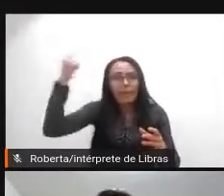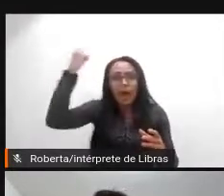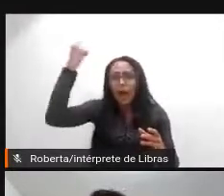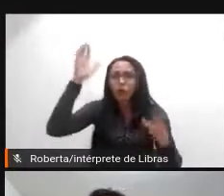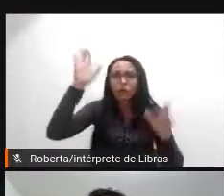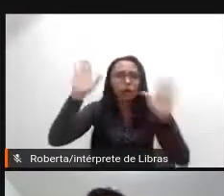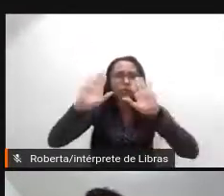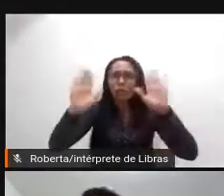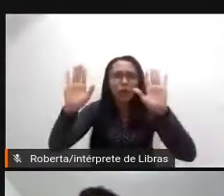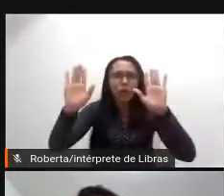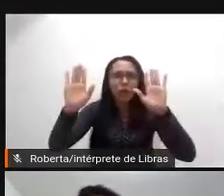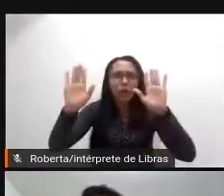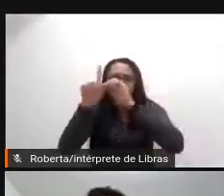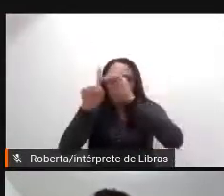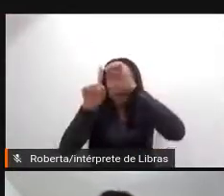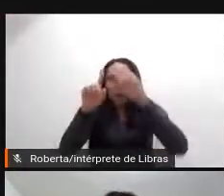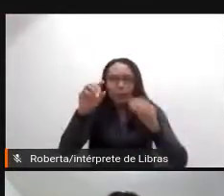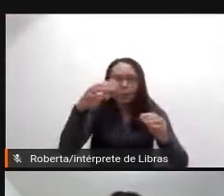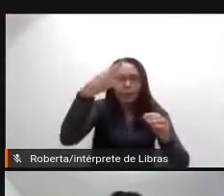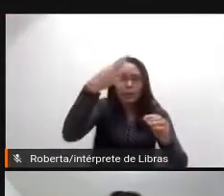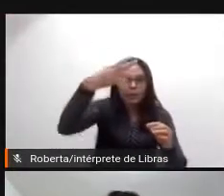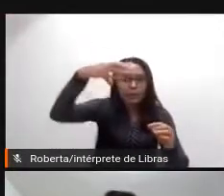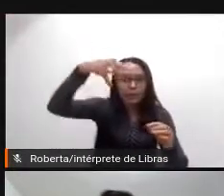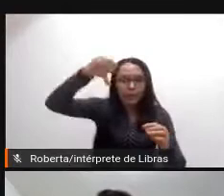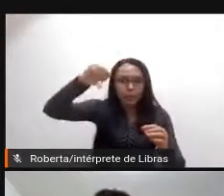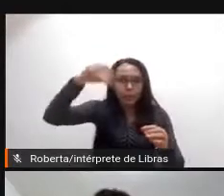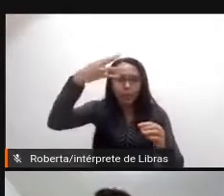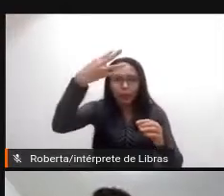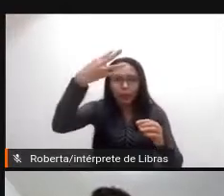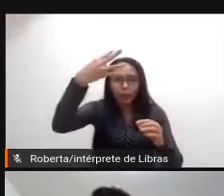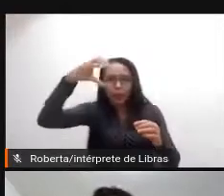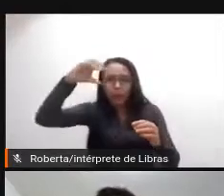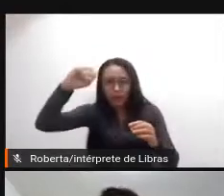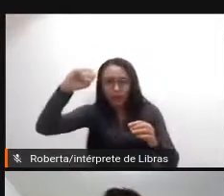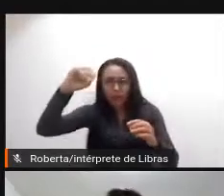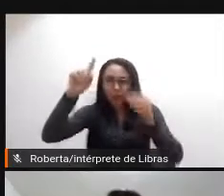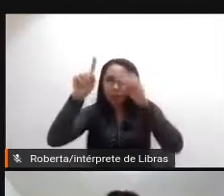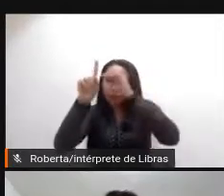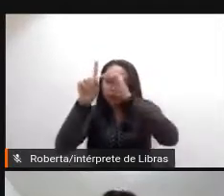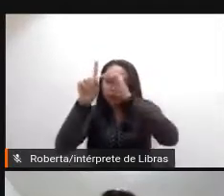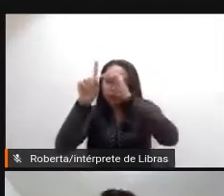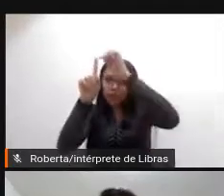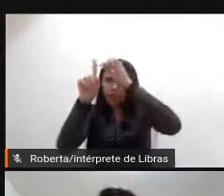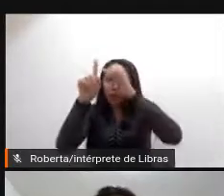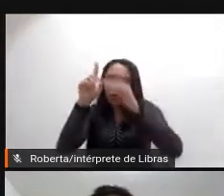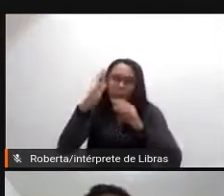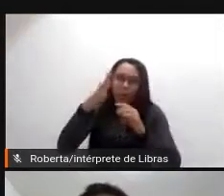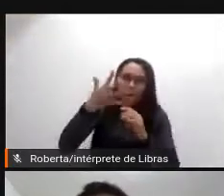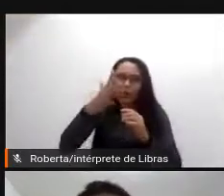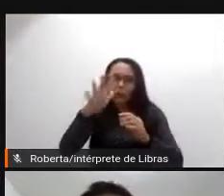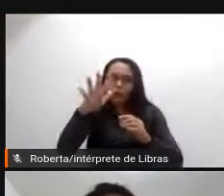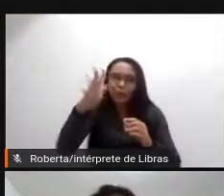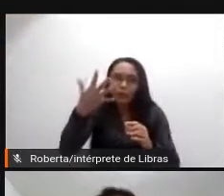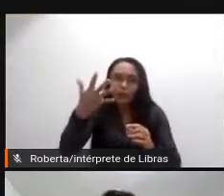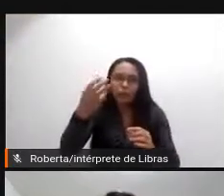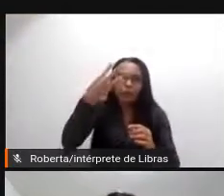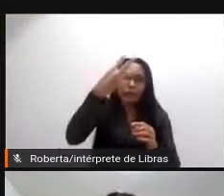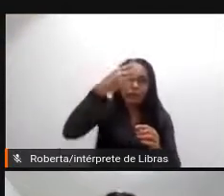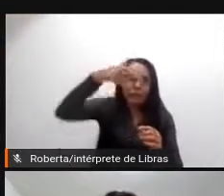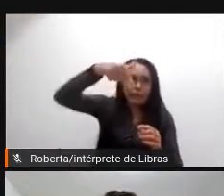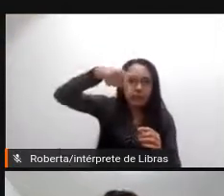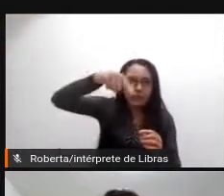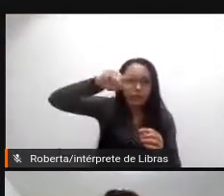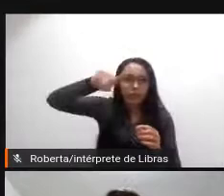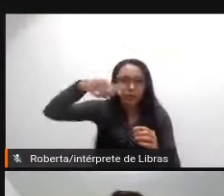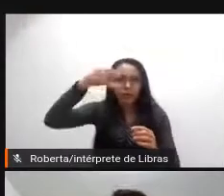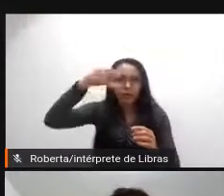febre de 39, 40 graus, mas geralmente fica aí um estado meio que febril de 37,8, 38. Não chega